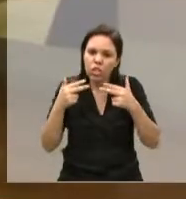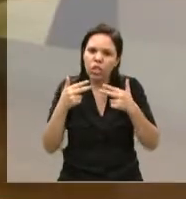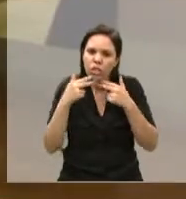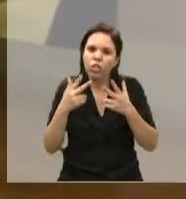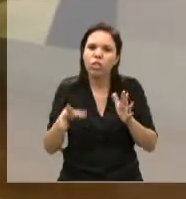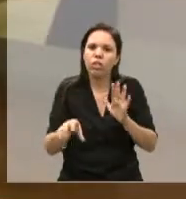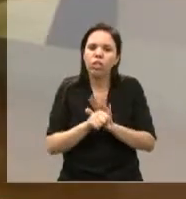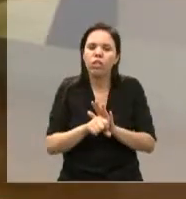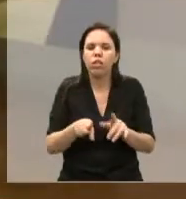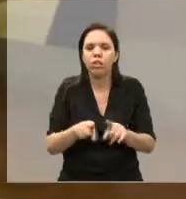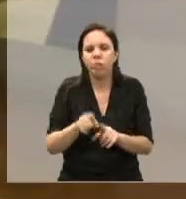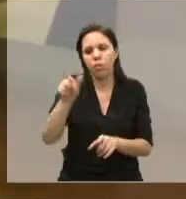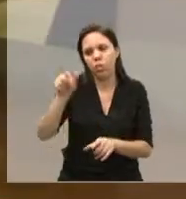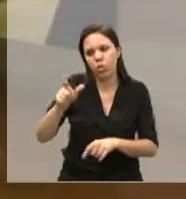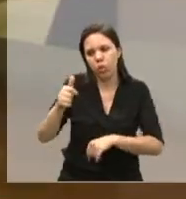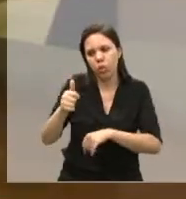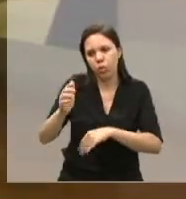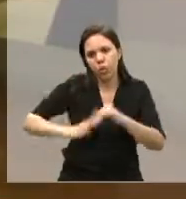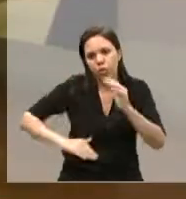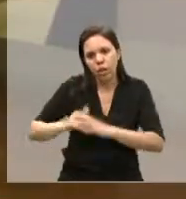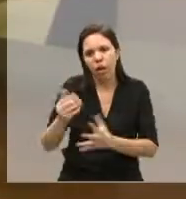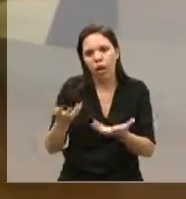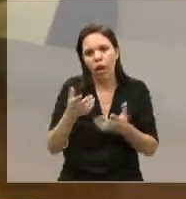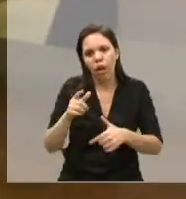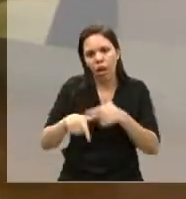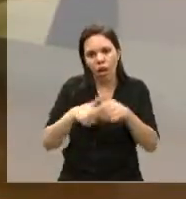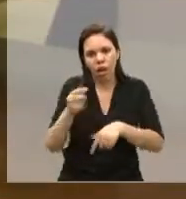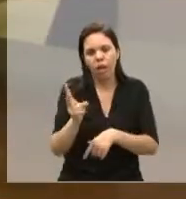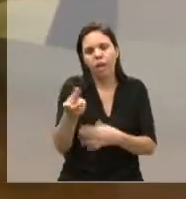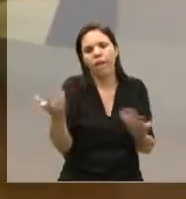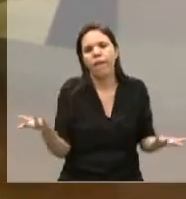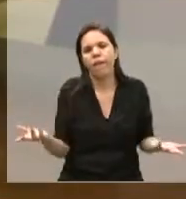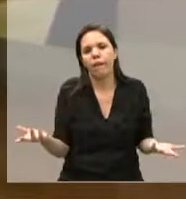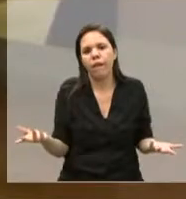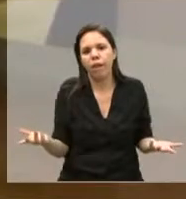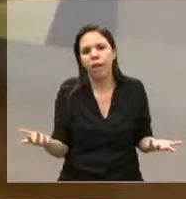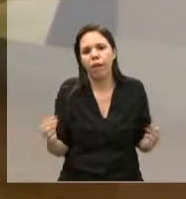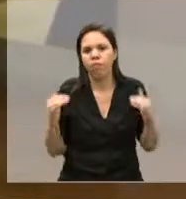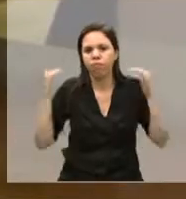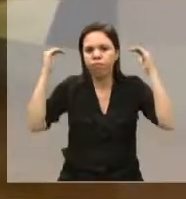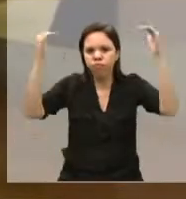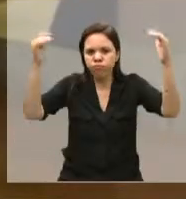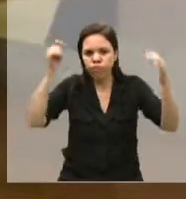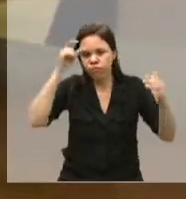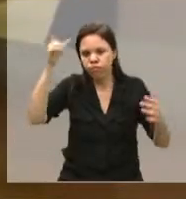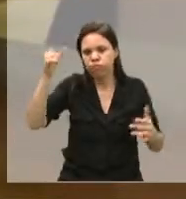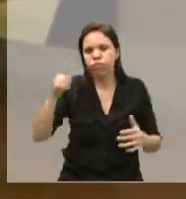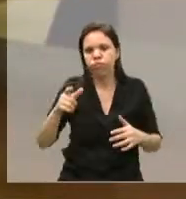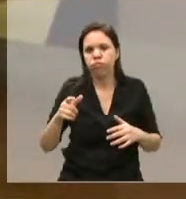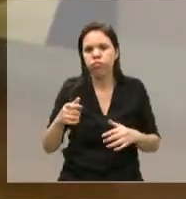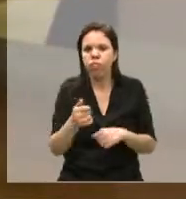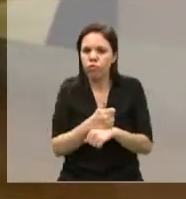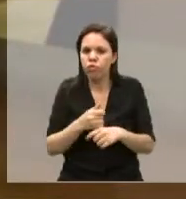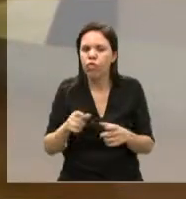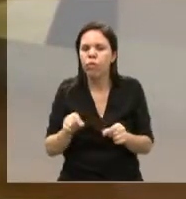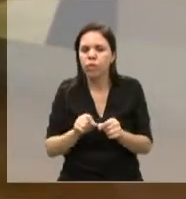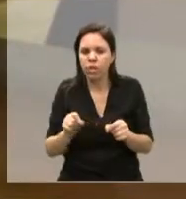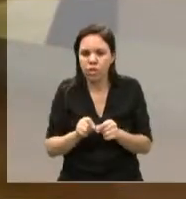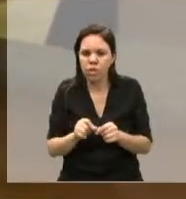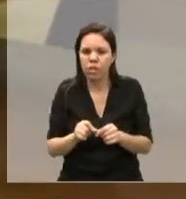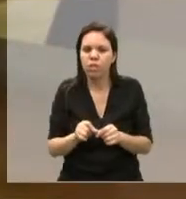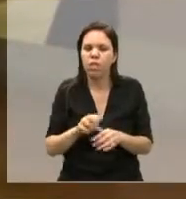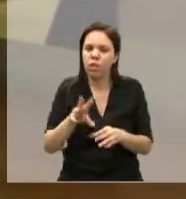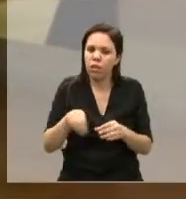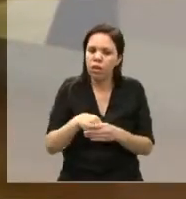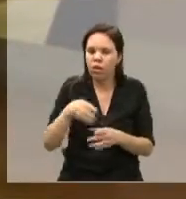tendências. E o profissional que quer continuar trabalhando, se dar bem ou quer crescer profissionalmente, ele tem que se atualizar, não tem como fugir, né? E